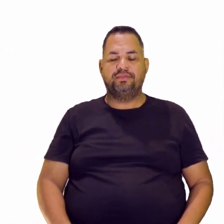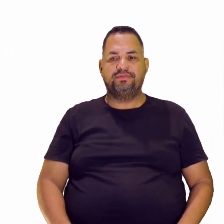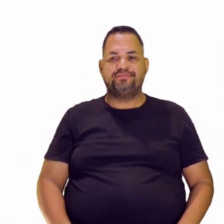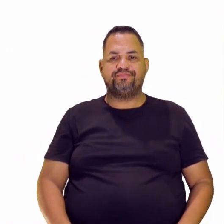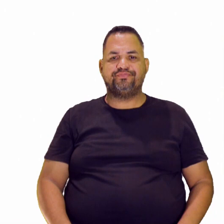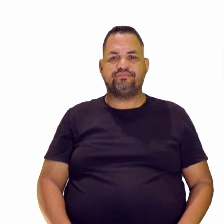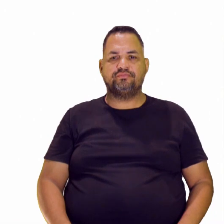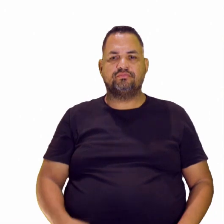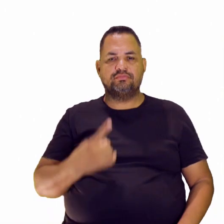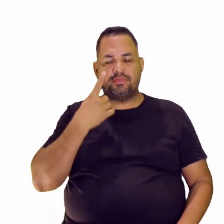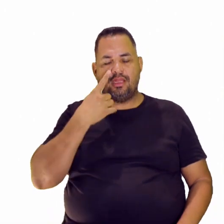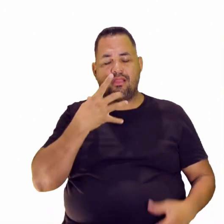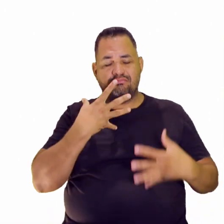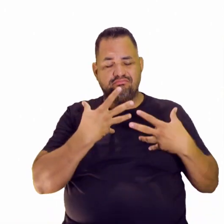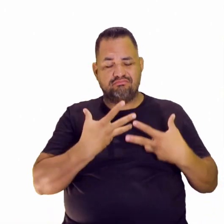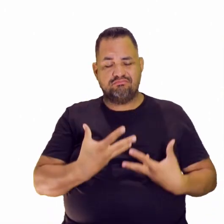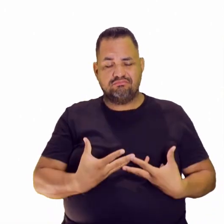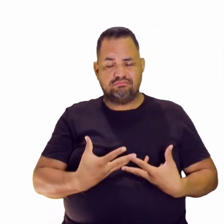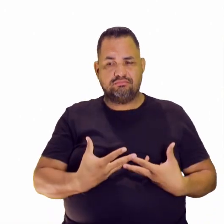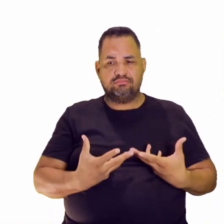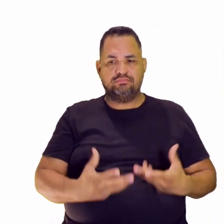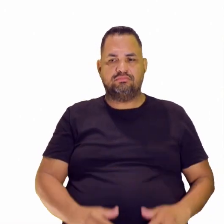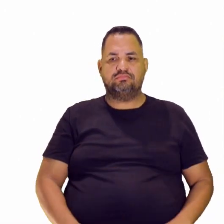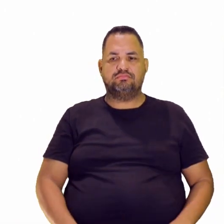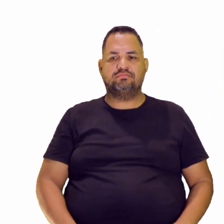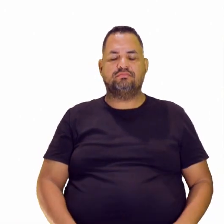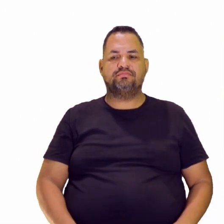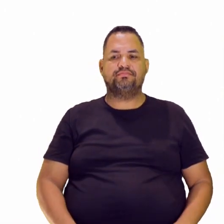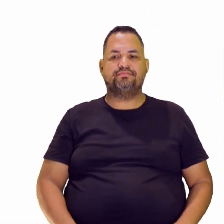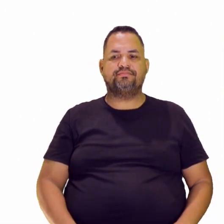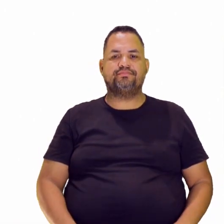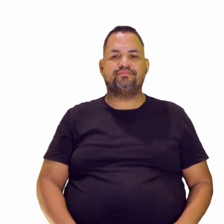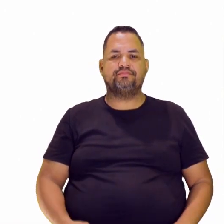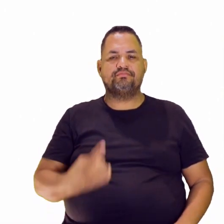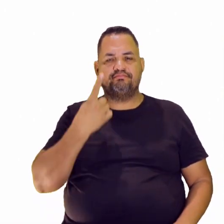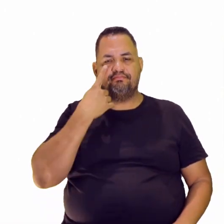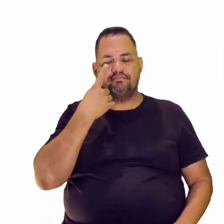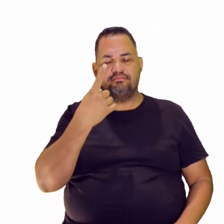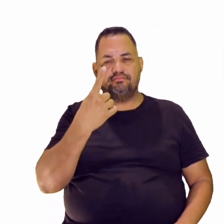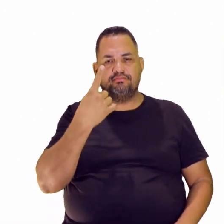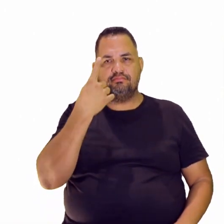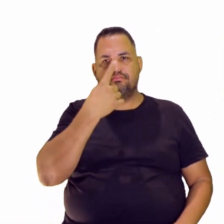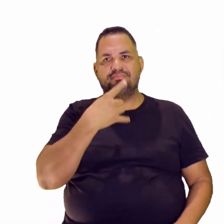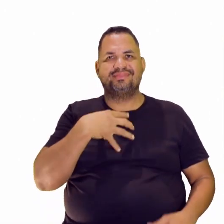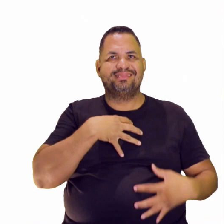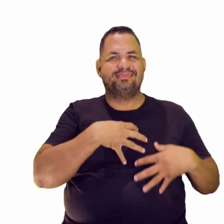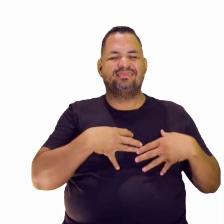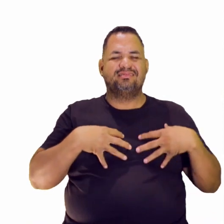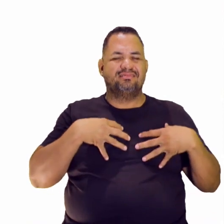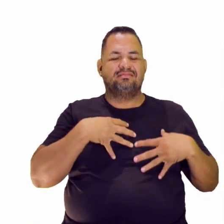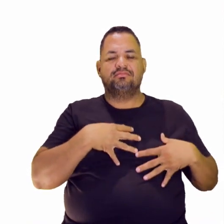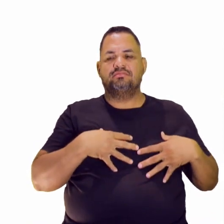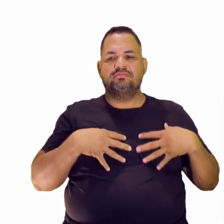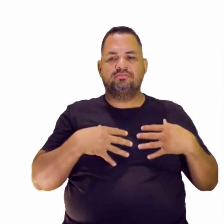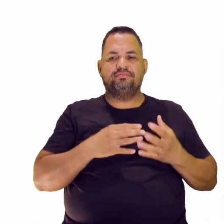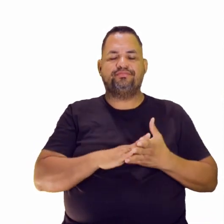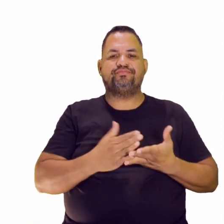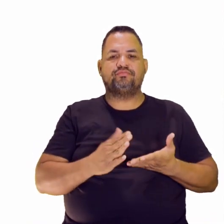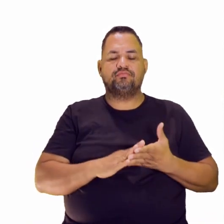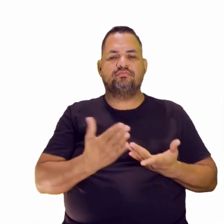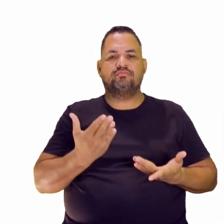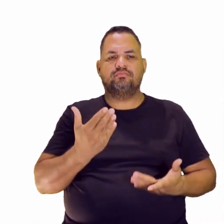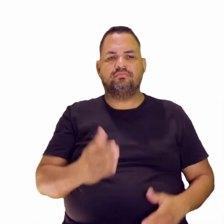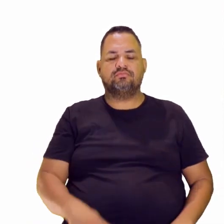Com aquele olhar cansado, não é isso? Aquele olhar angustiado. E essa